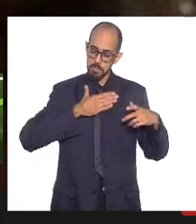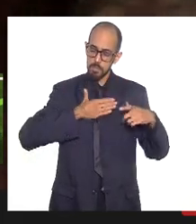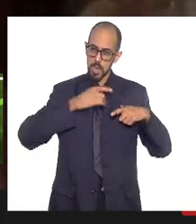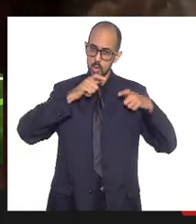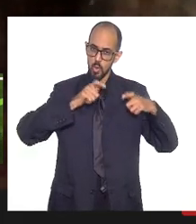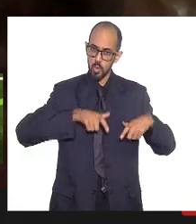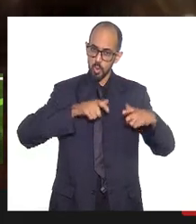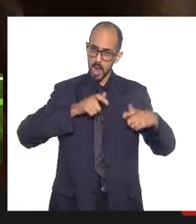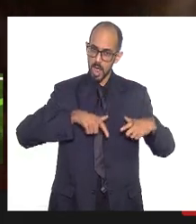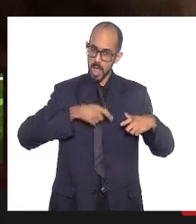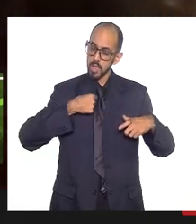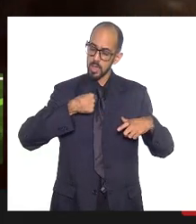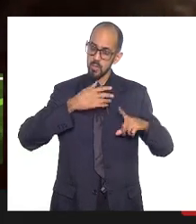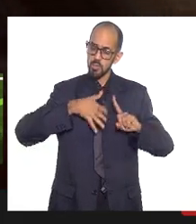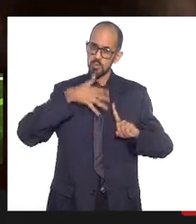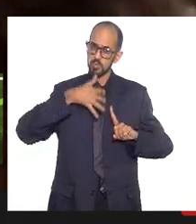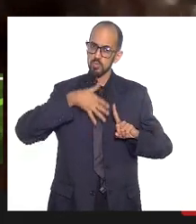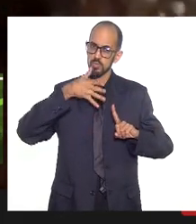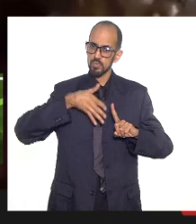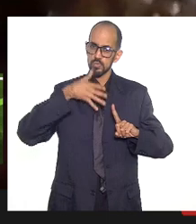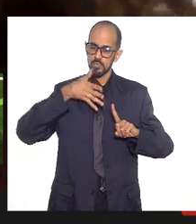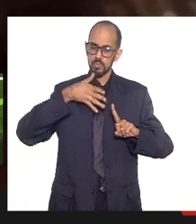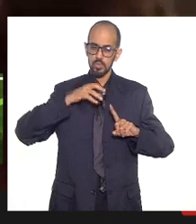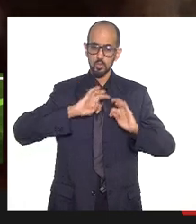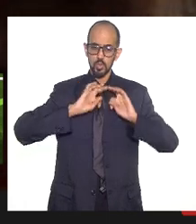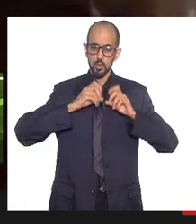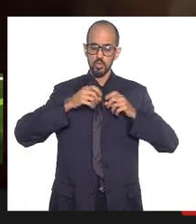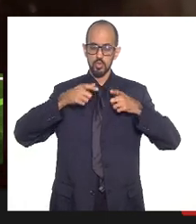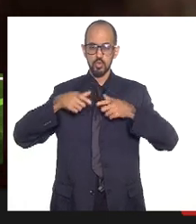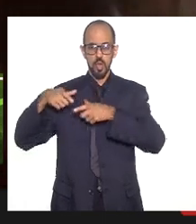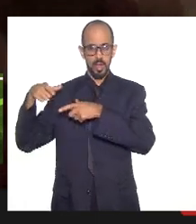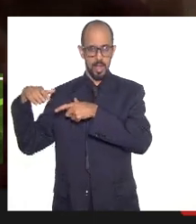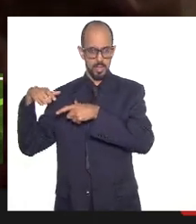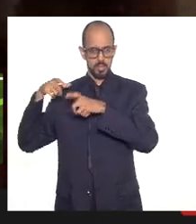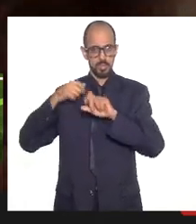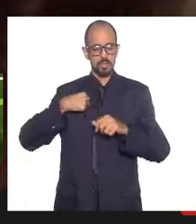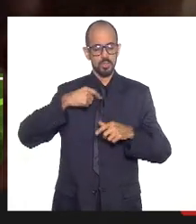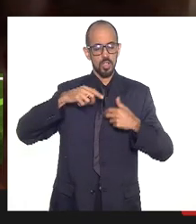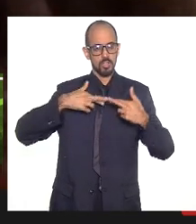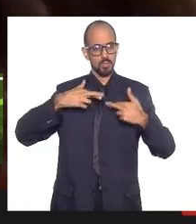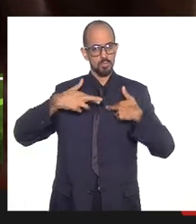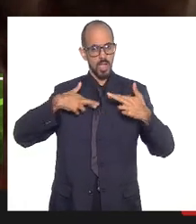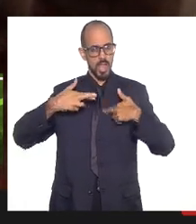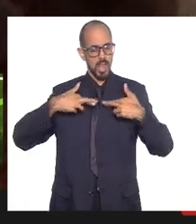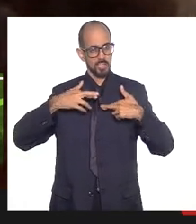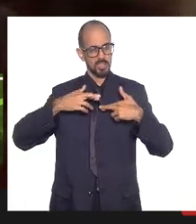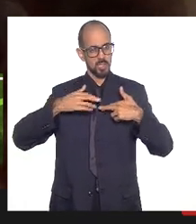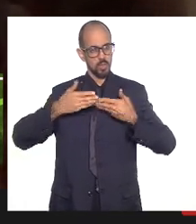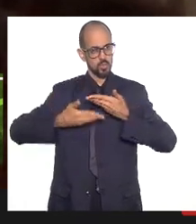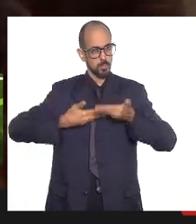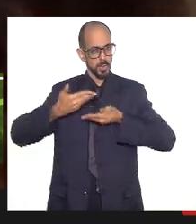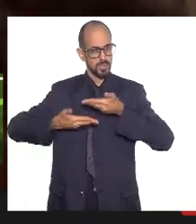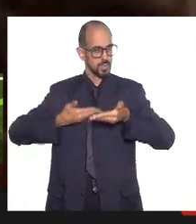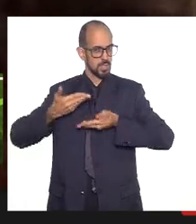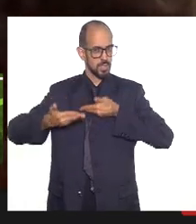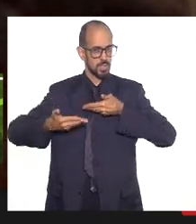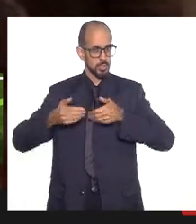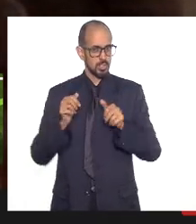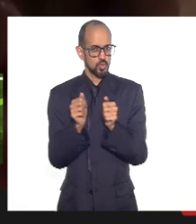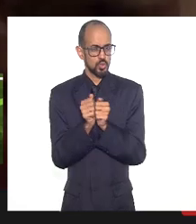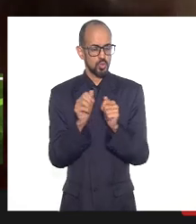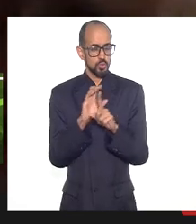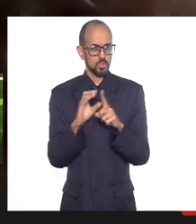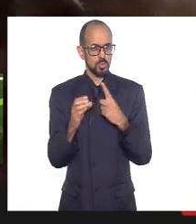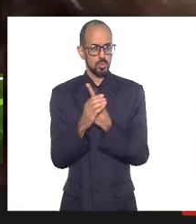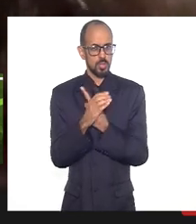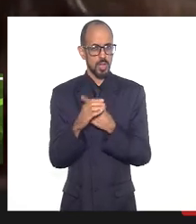nos laboratórios, na Faculdade de Educação. Nós temos uma relação longa de parceria com as